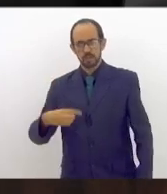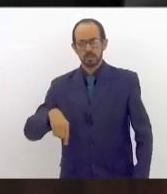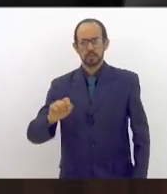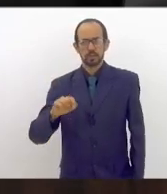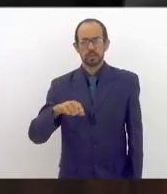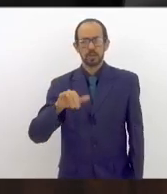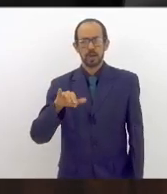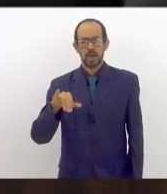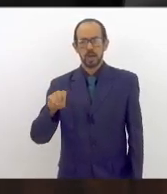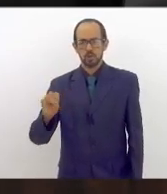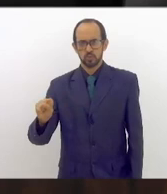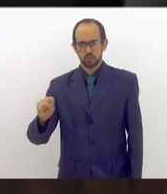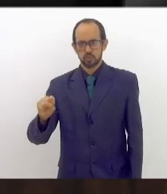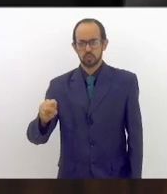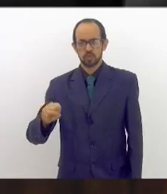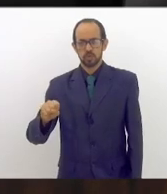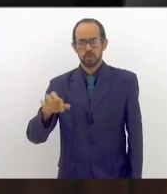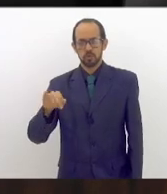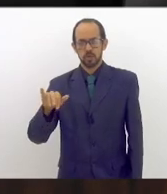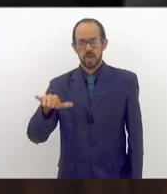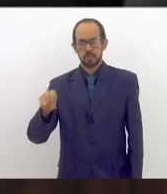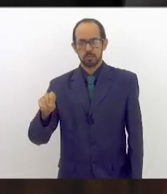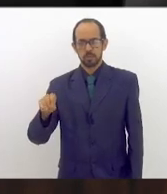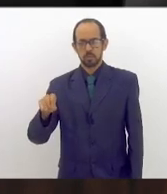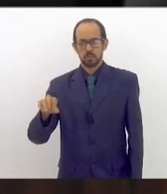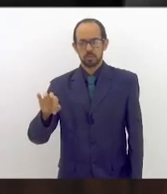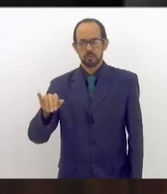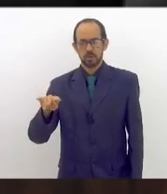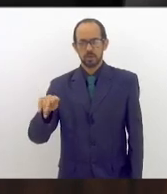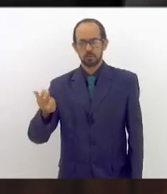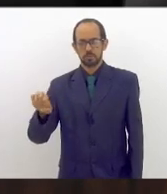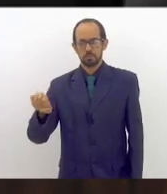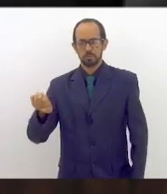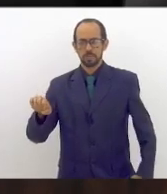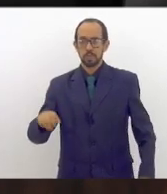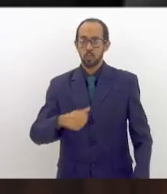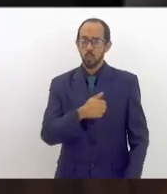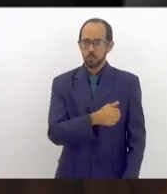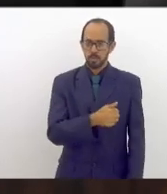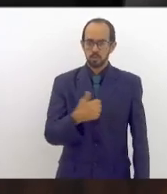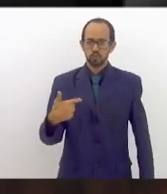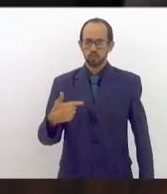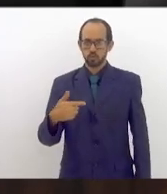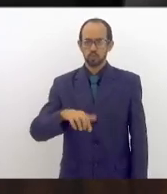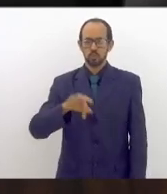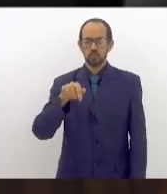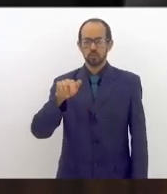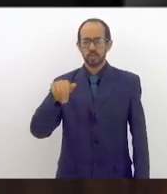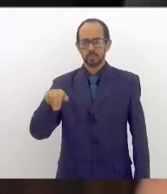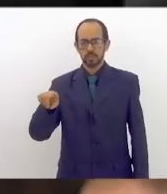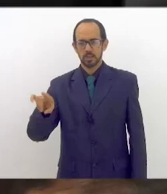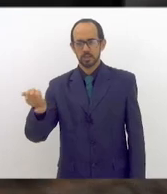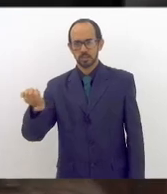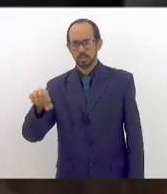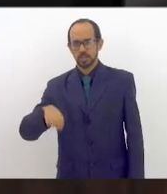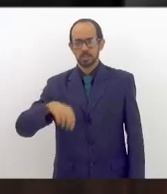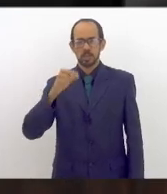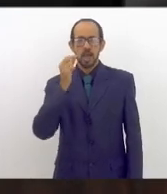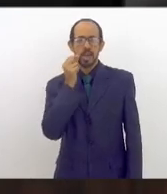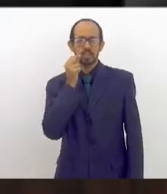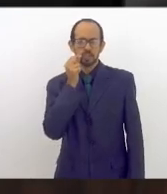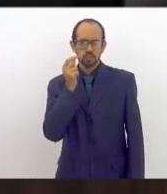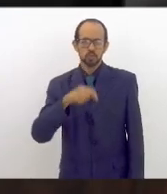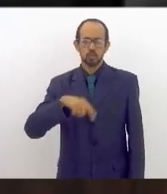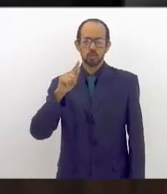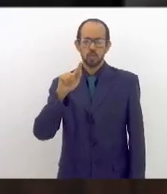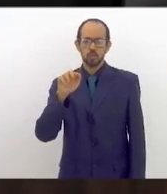Carlos Augusto Deputado Fábio Silva Deputado Felipe Soares deputado Felipe pobel deputada Franciane Mota Deputado Giovani Ratinho Deputado